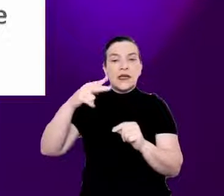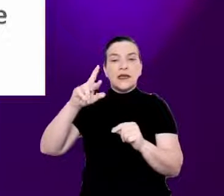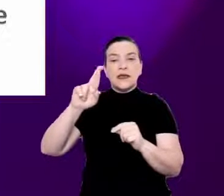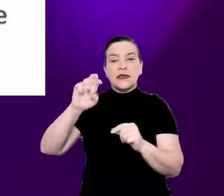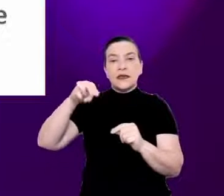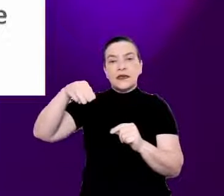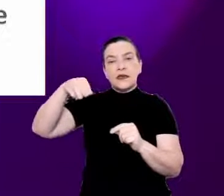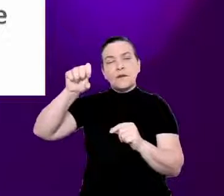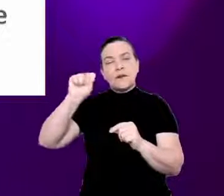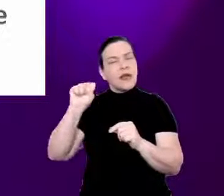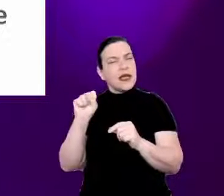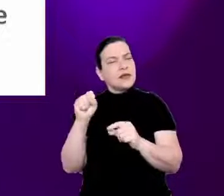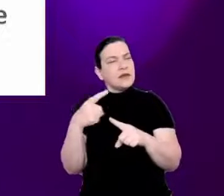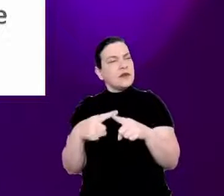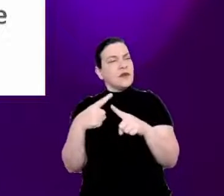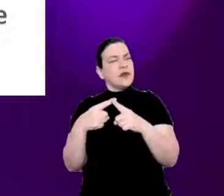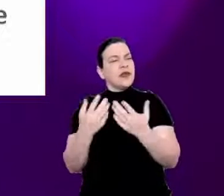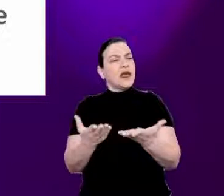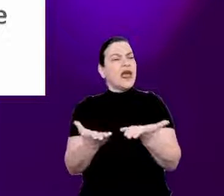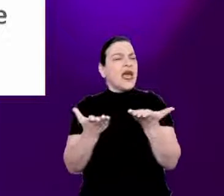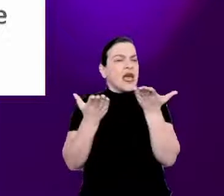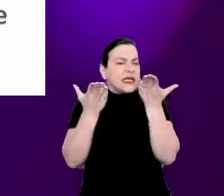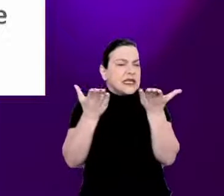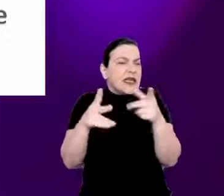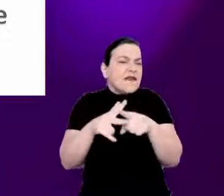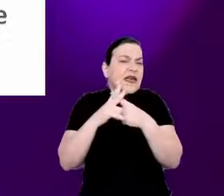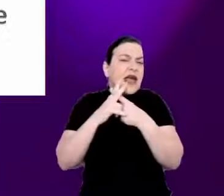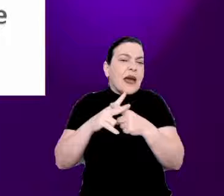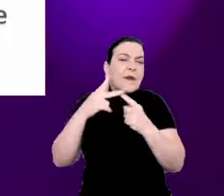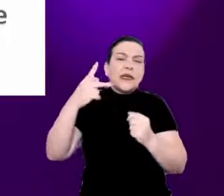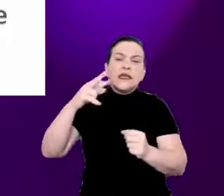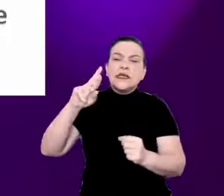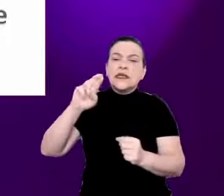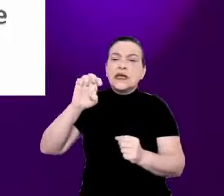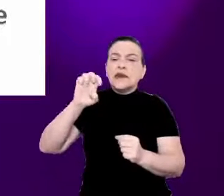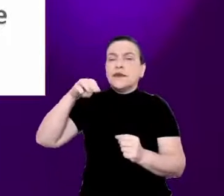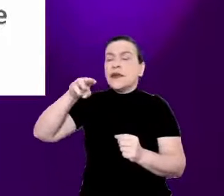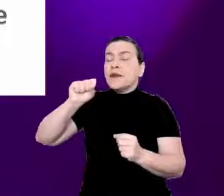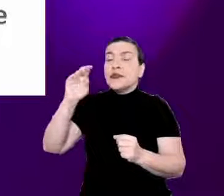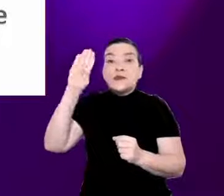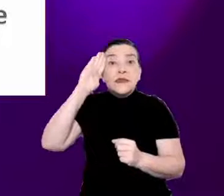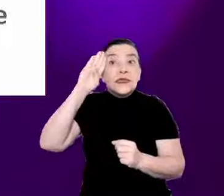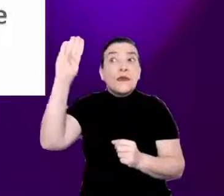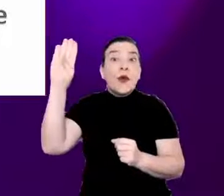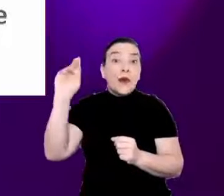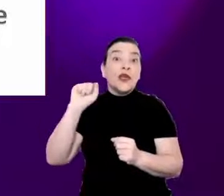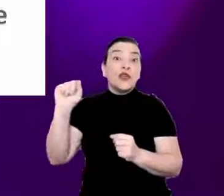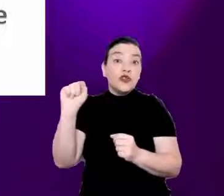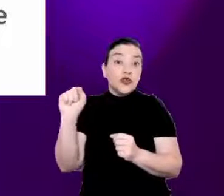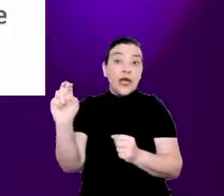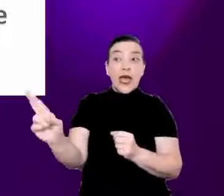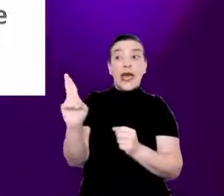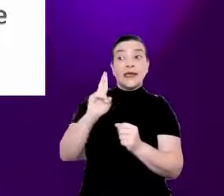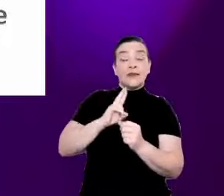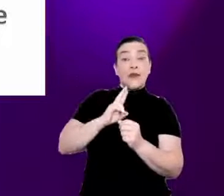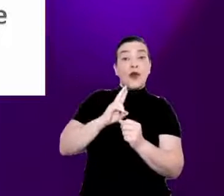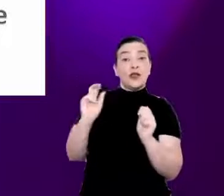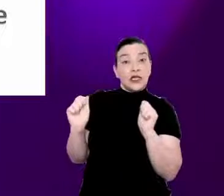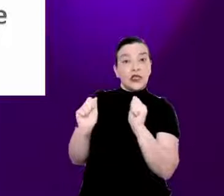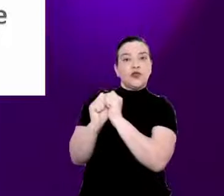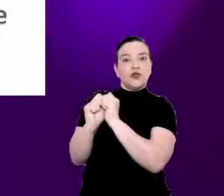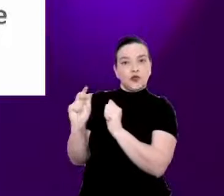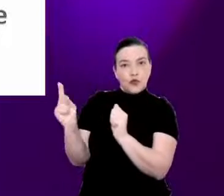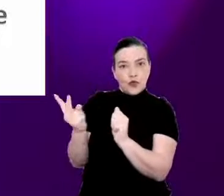que a gente olha essa entrega baseada em valor? Cada vez mais, nós estamos percebendo que